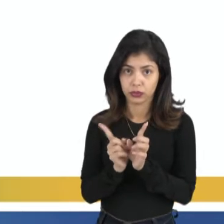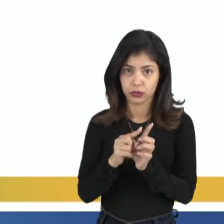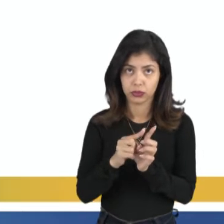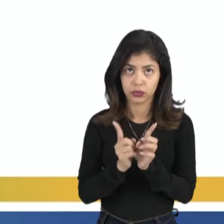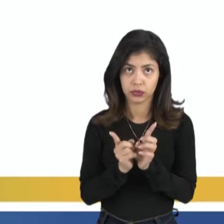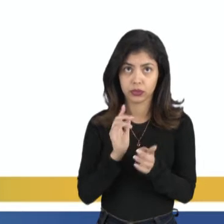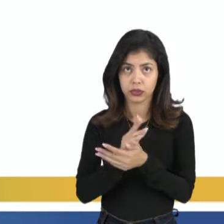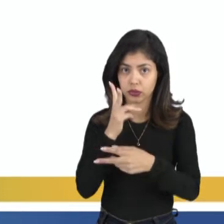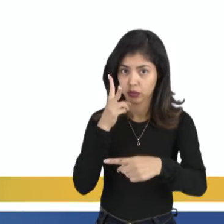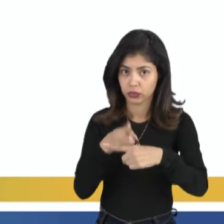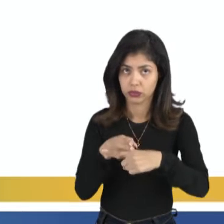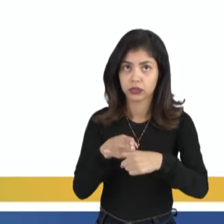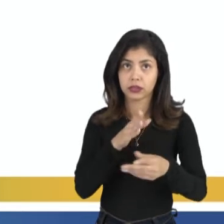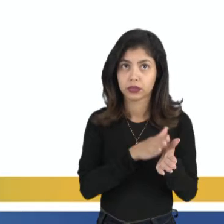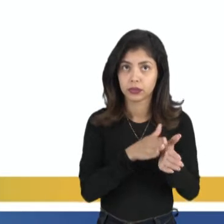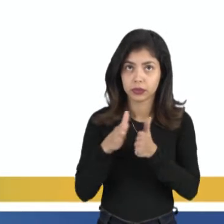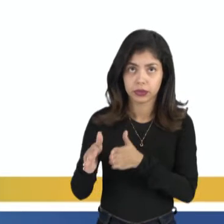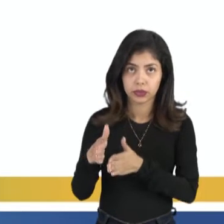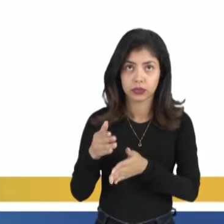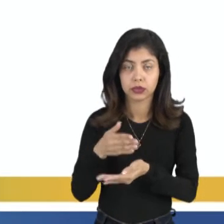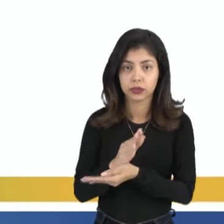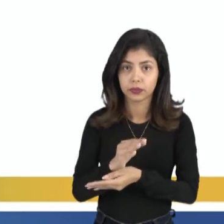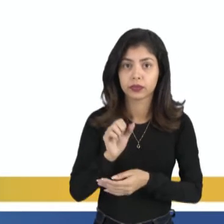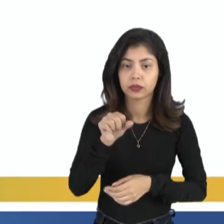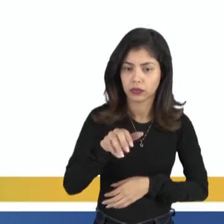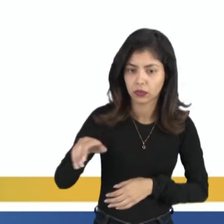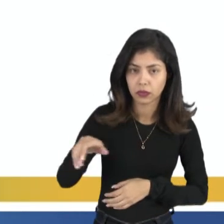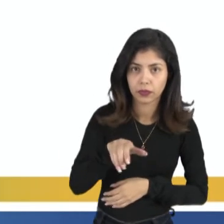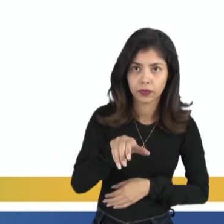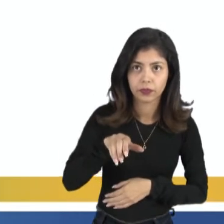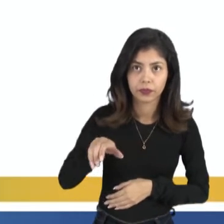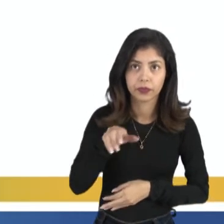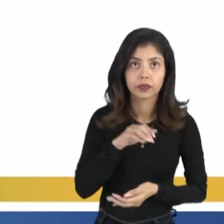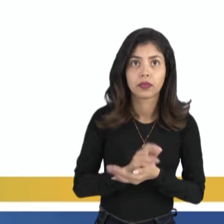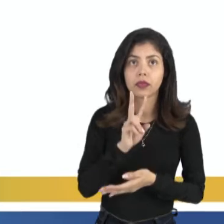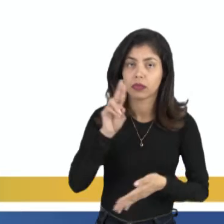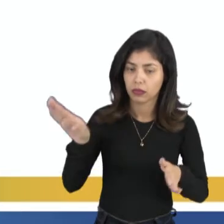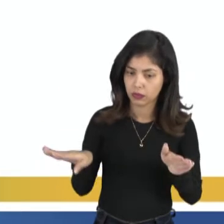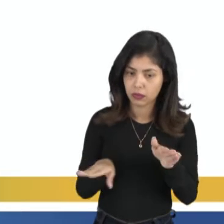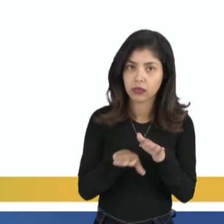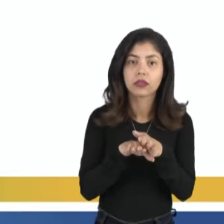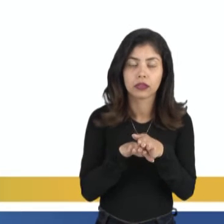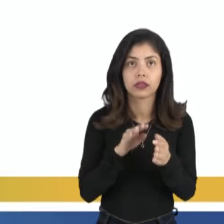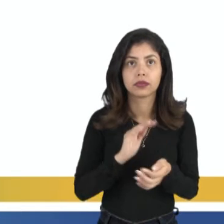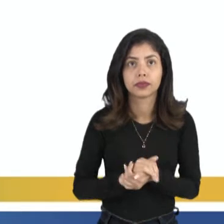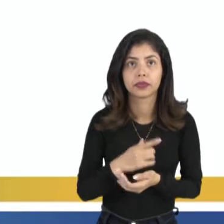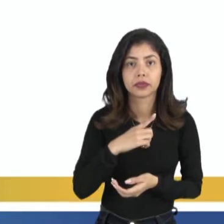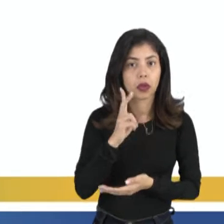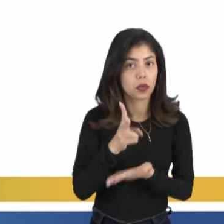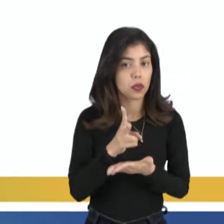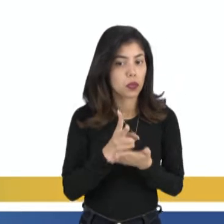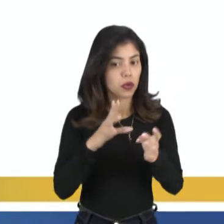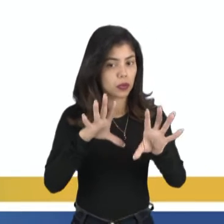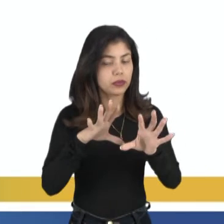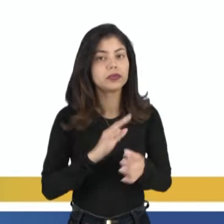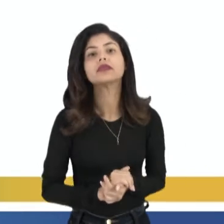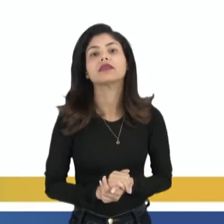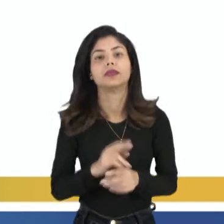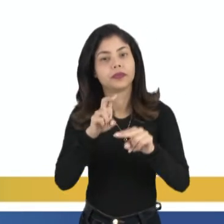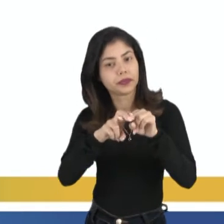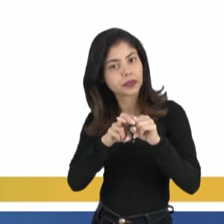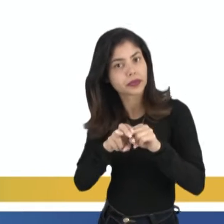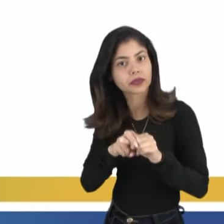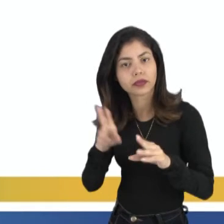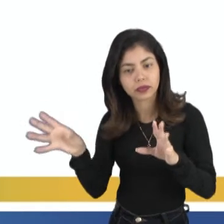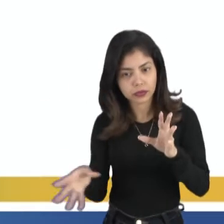num papel, cortar aqui onde eu vou passar o mouse, ó, ele vai encaixar perfeitamente aqui. Então, esse ângulo aqui é o mesmo desse. E aí, por isso